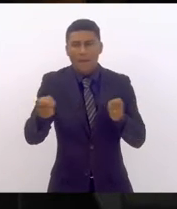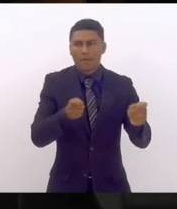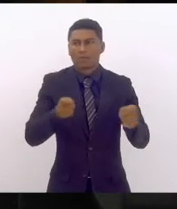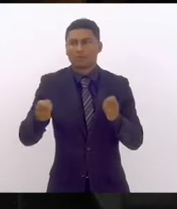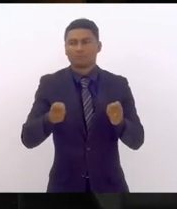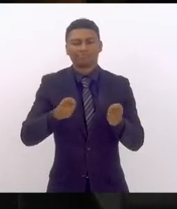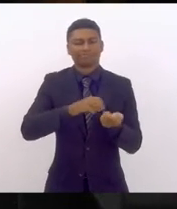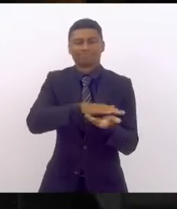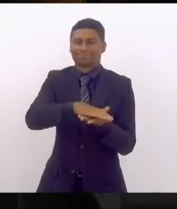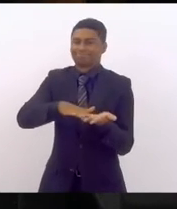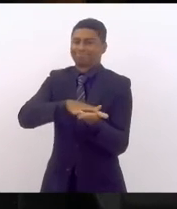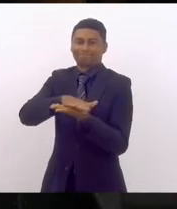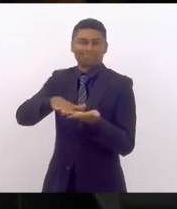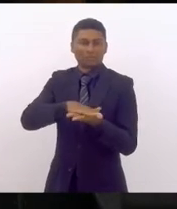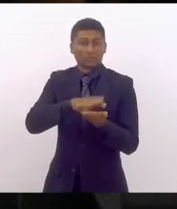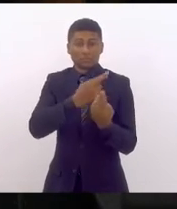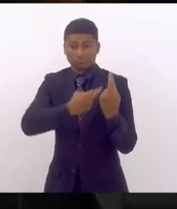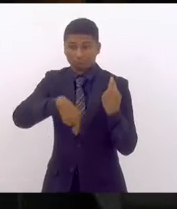do descompromisso